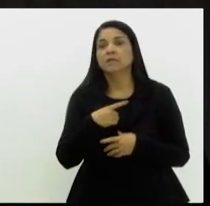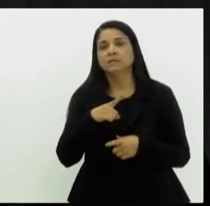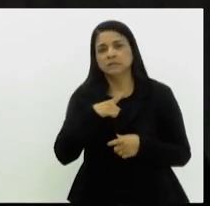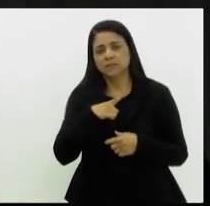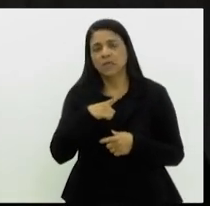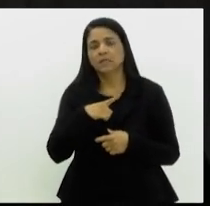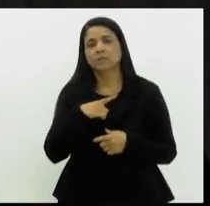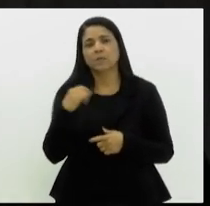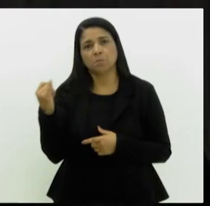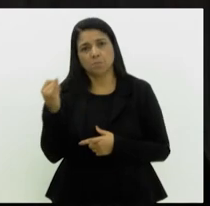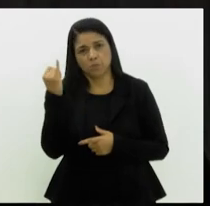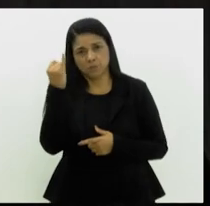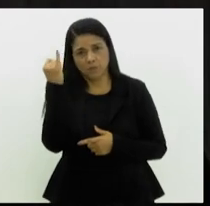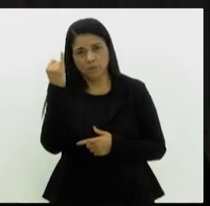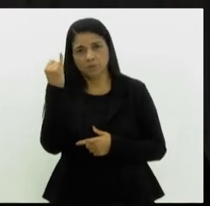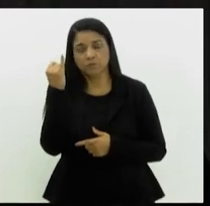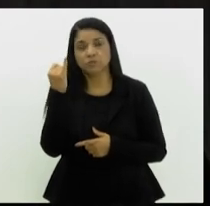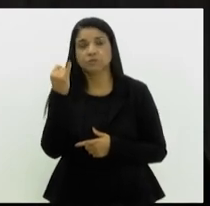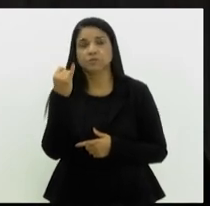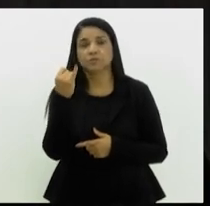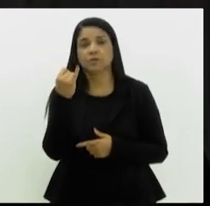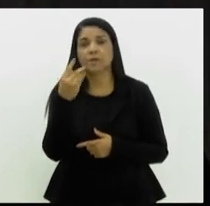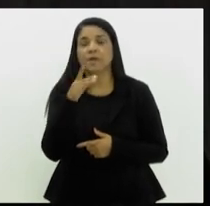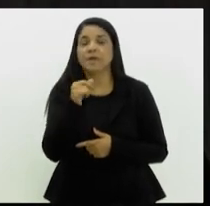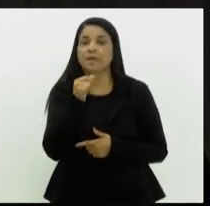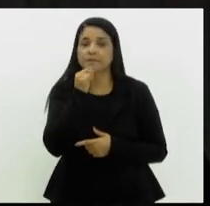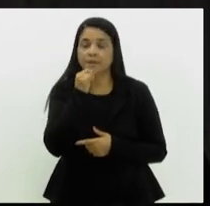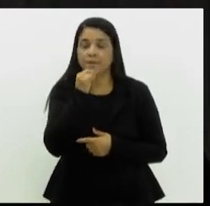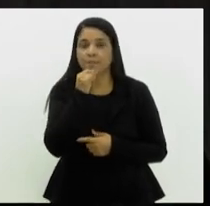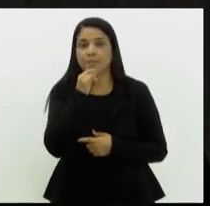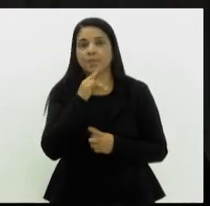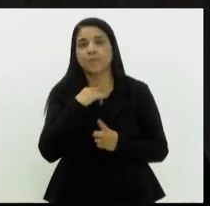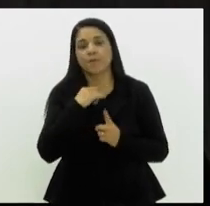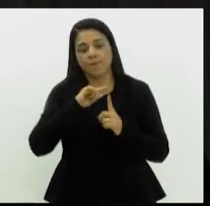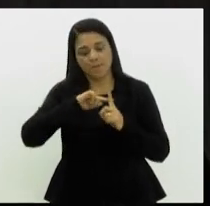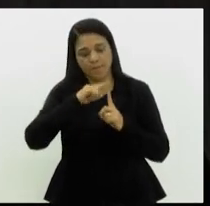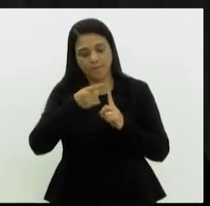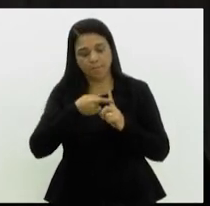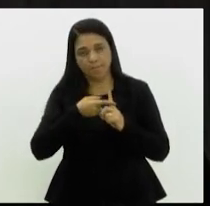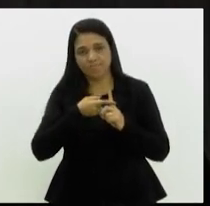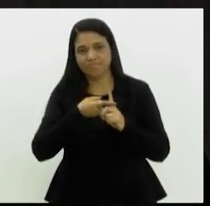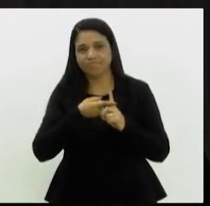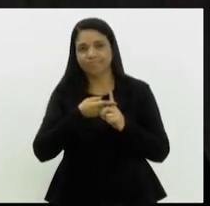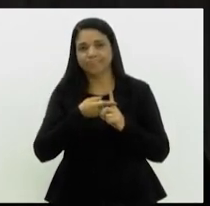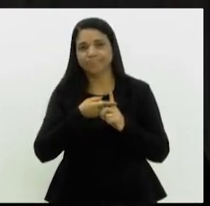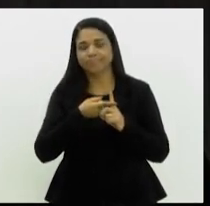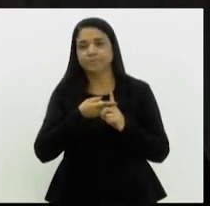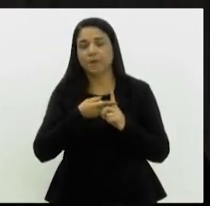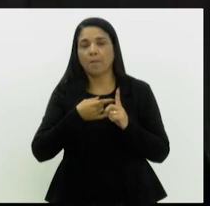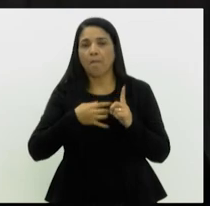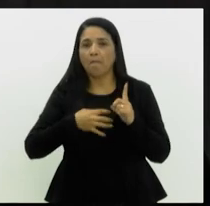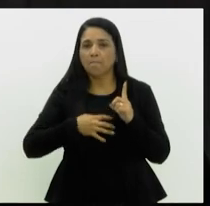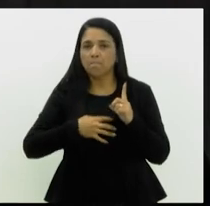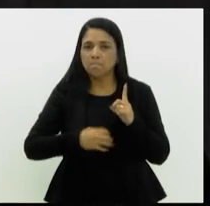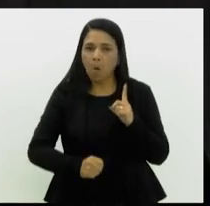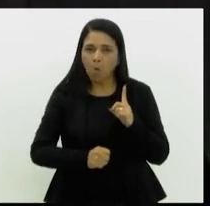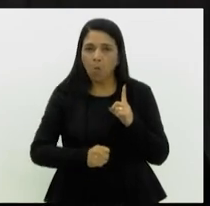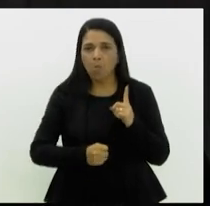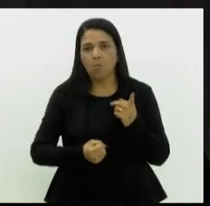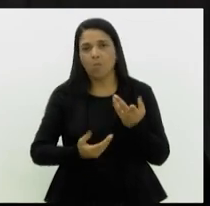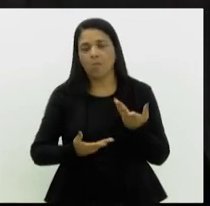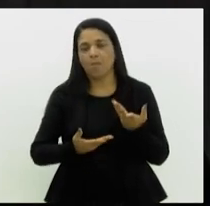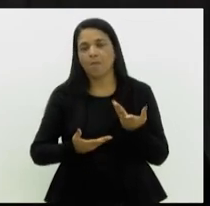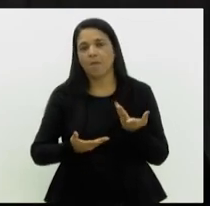extrema importância, em casos de perda gestacional. Porque muitas vezes essa mulher perdeu o bebê, está